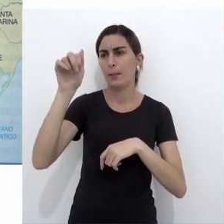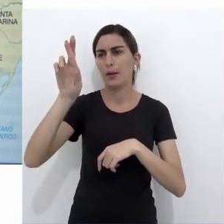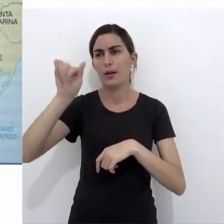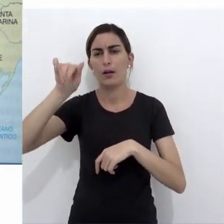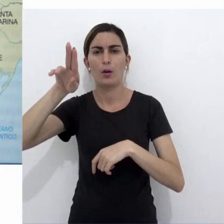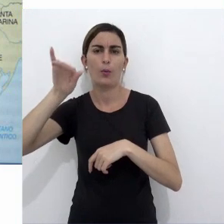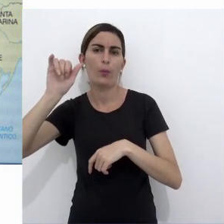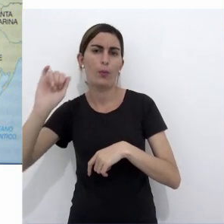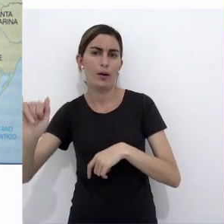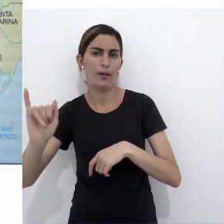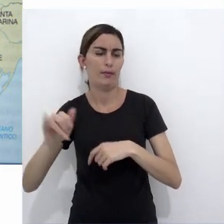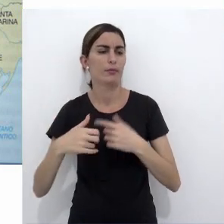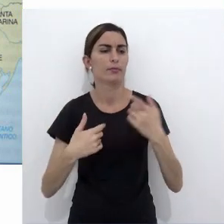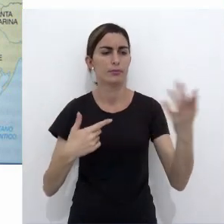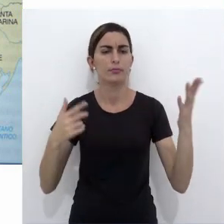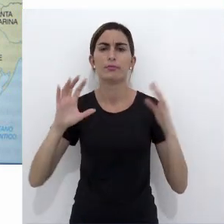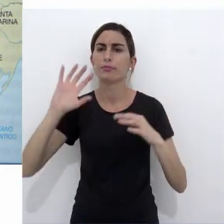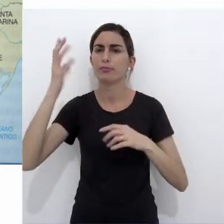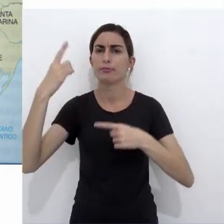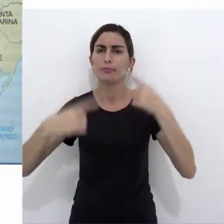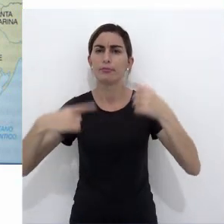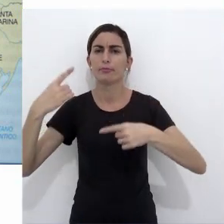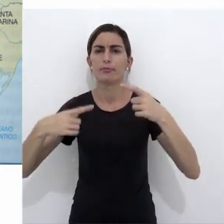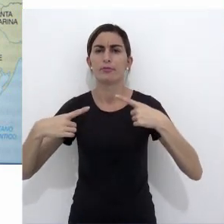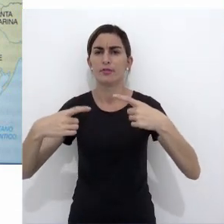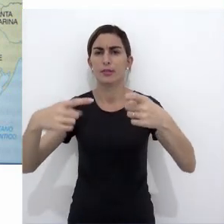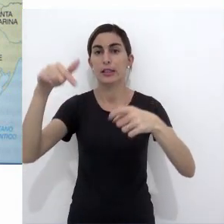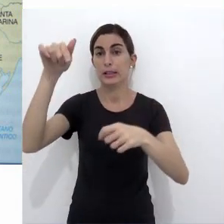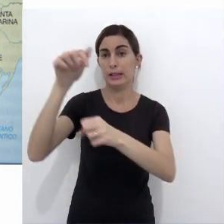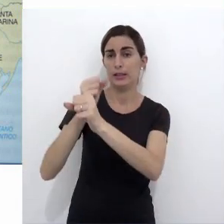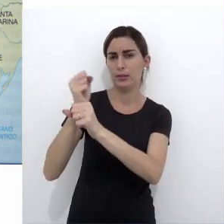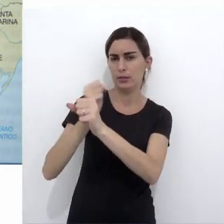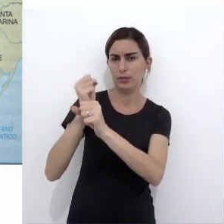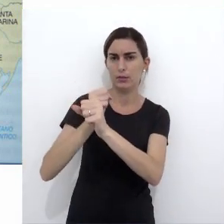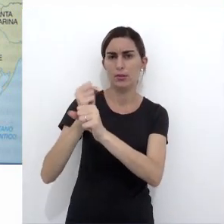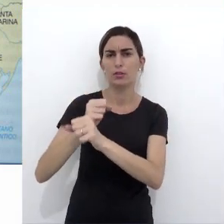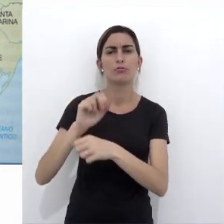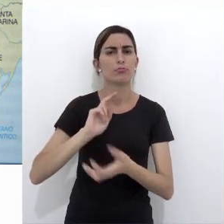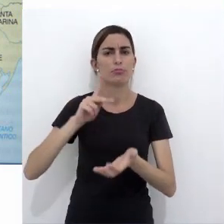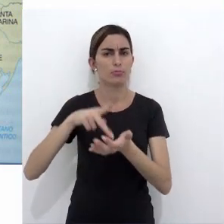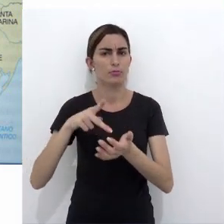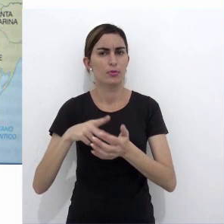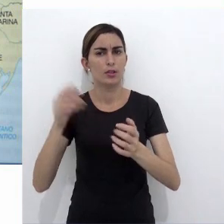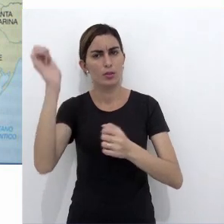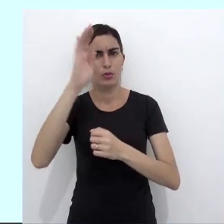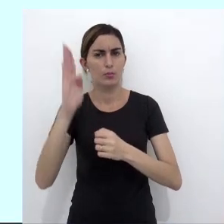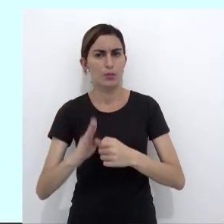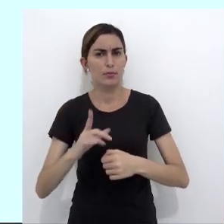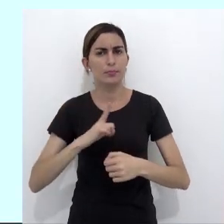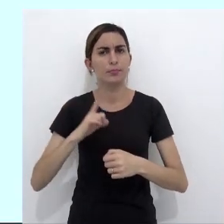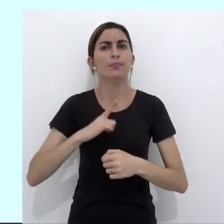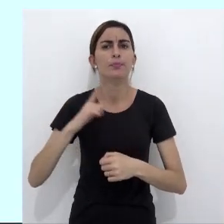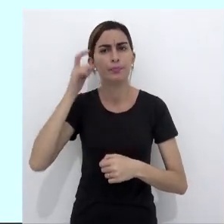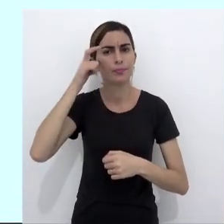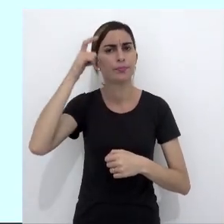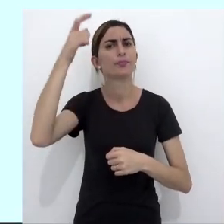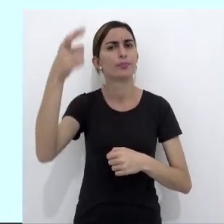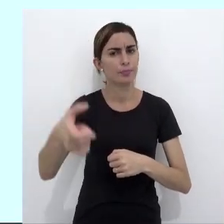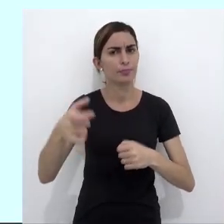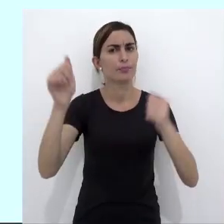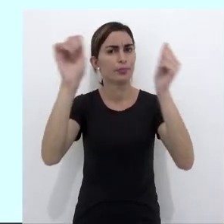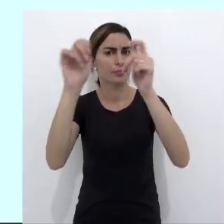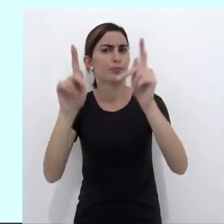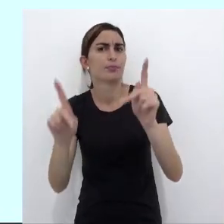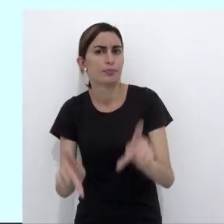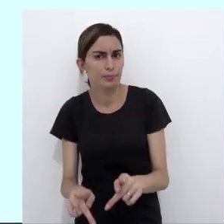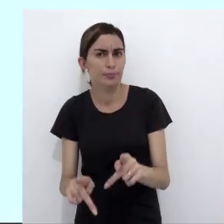podem observar, durou 7 anos. Na realidade, o Brasil tinha um grande interesse de pacificação